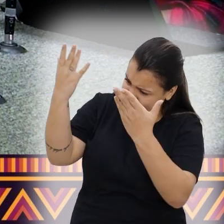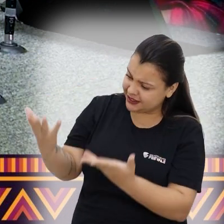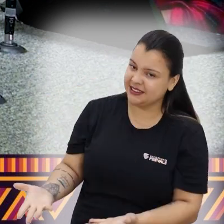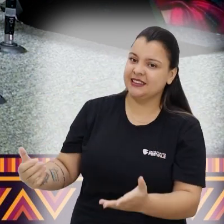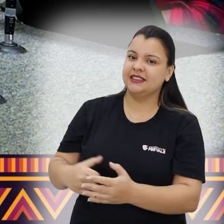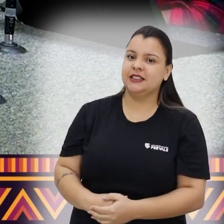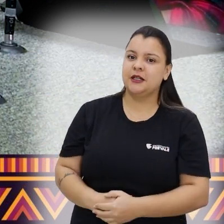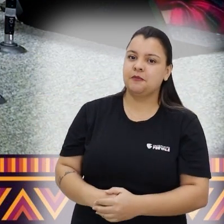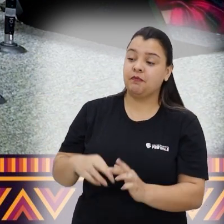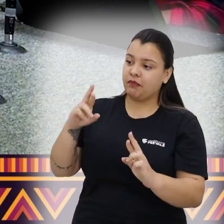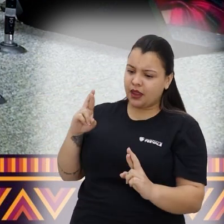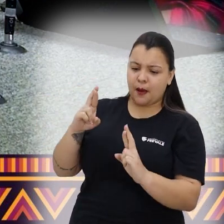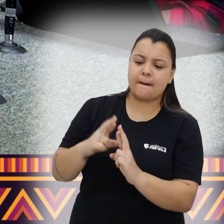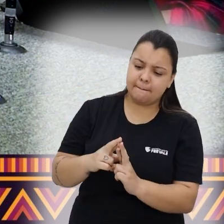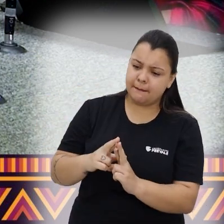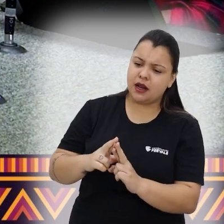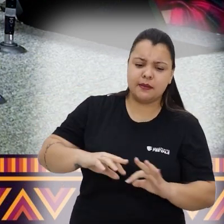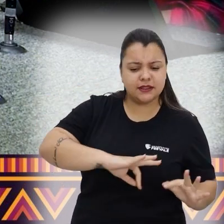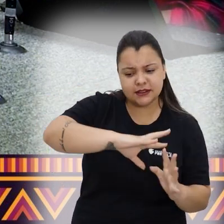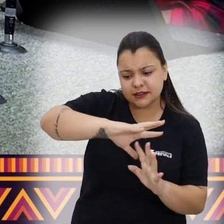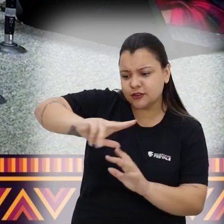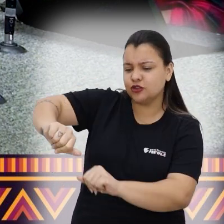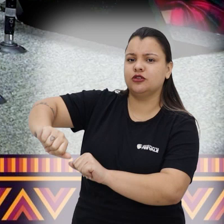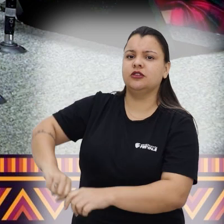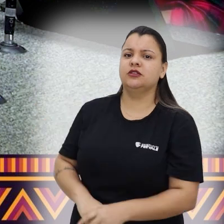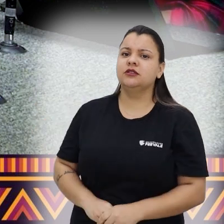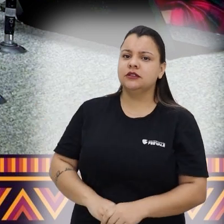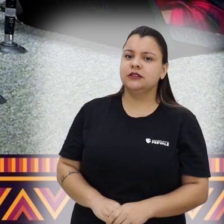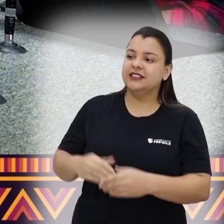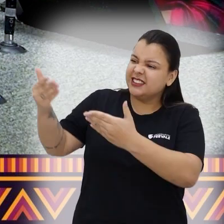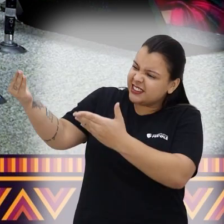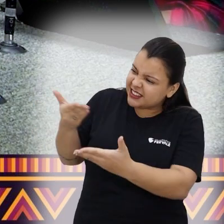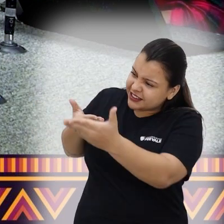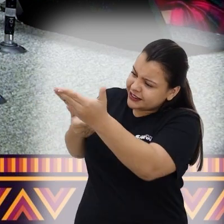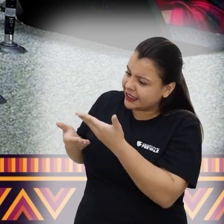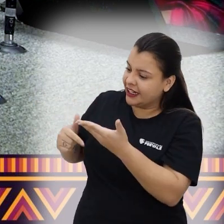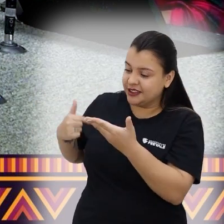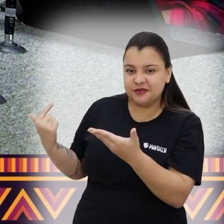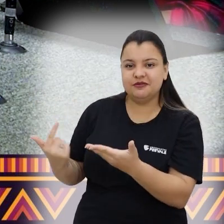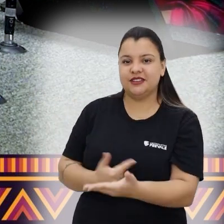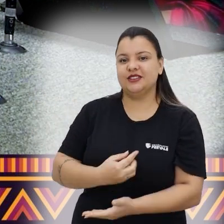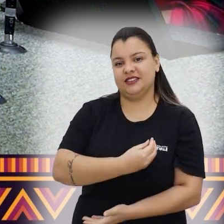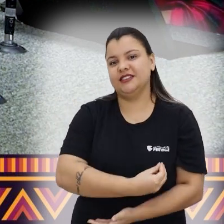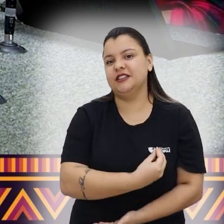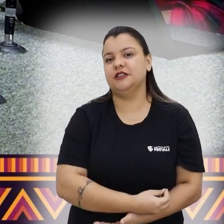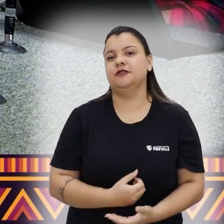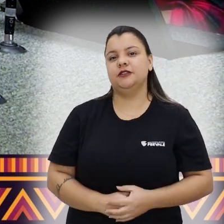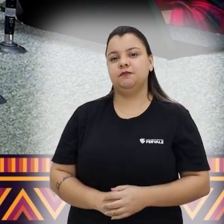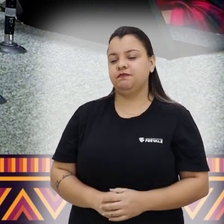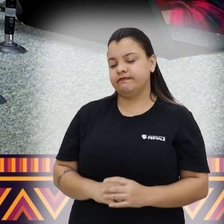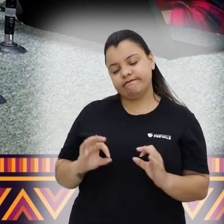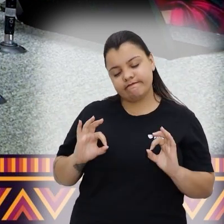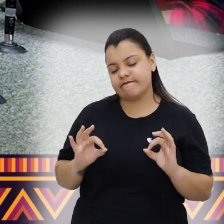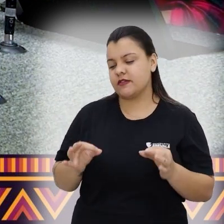para representar e defender os seus e conseguir trazer toda essa bagagem pra gente, pra nossa vida. E com certeza isso